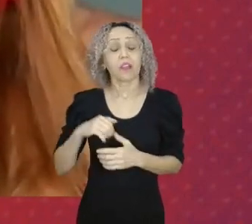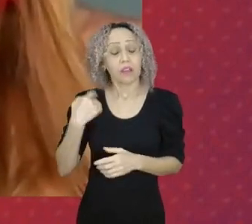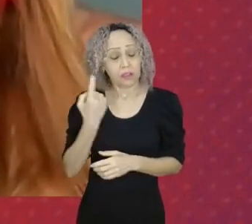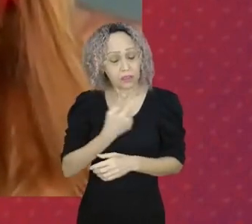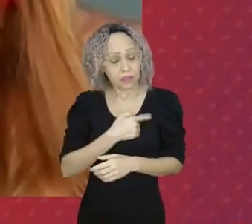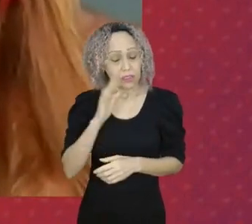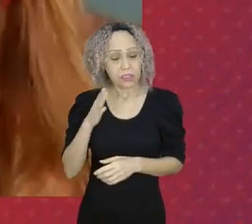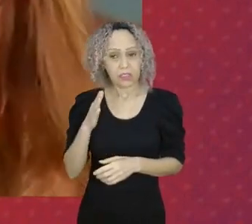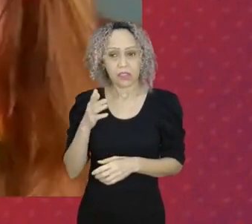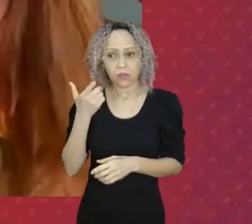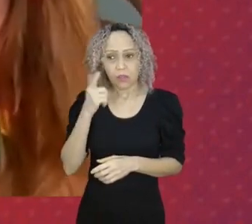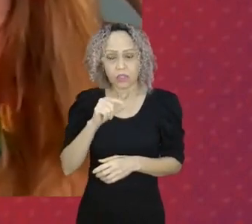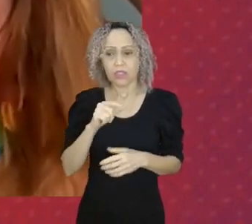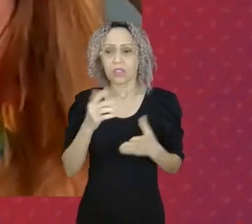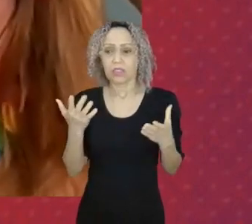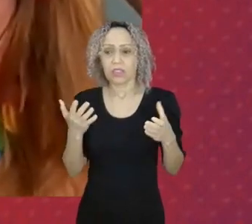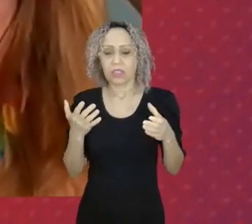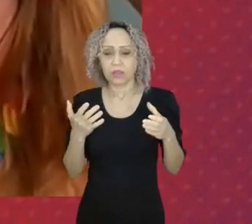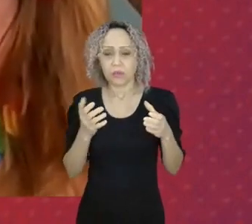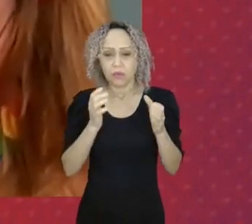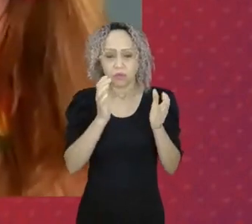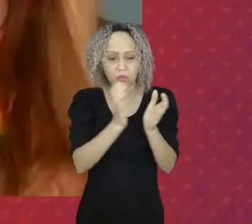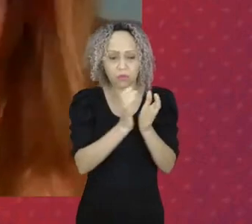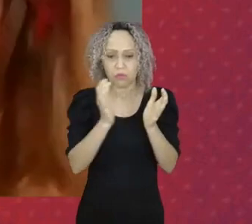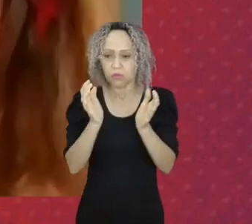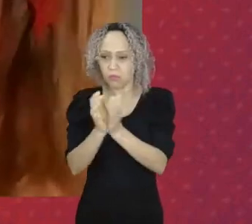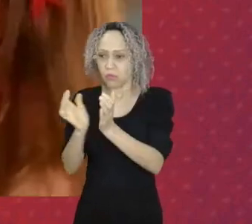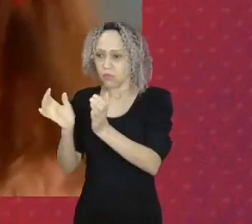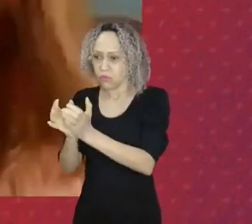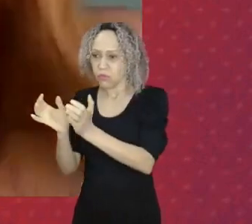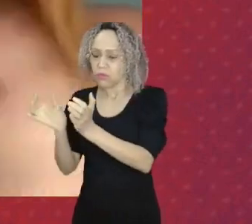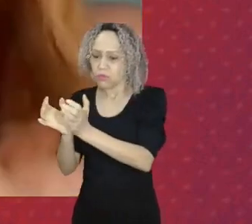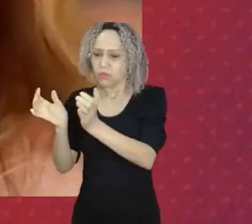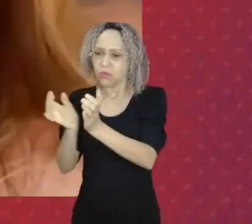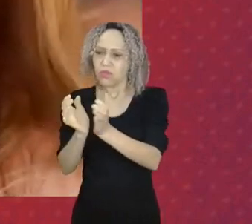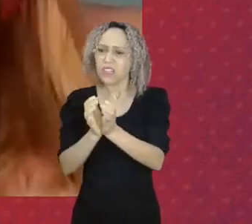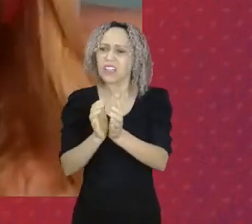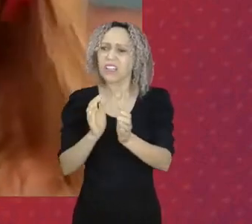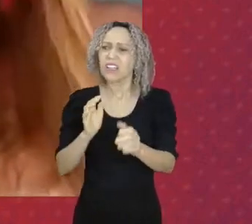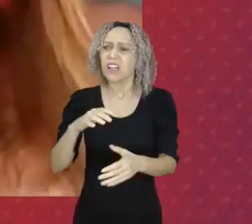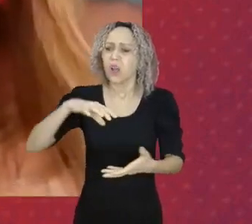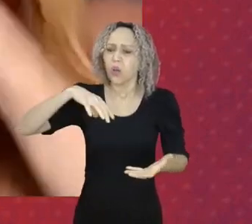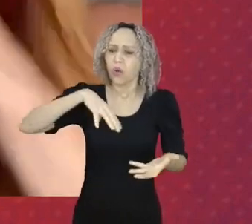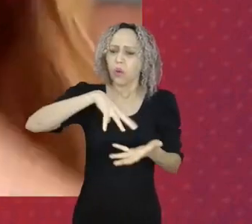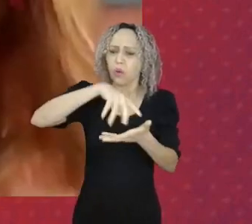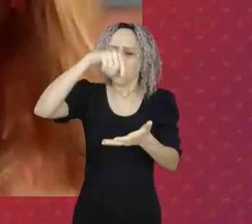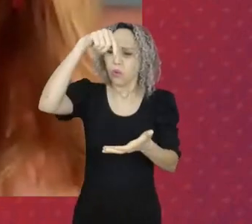conseguiu categorizar mundialmente mais de 60